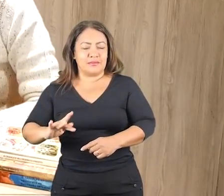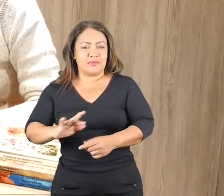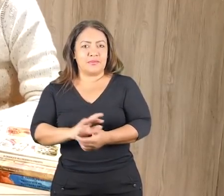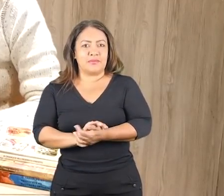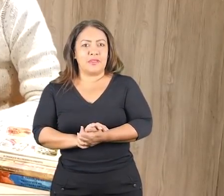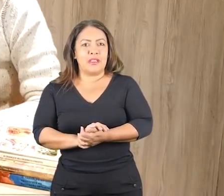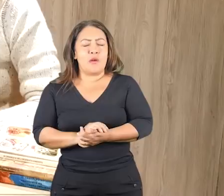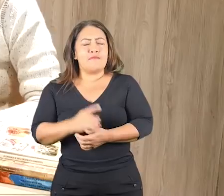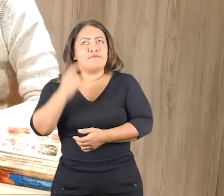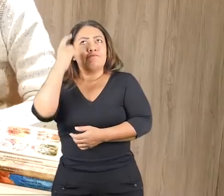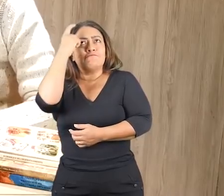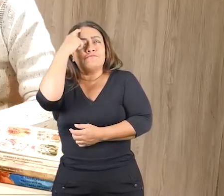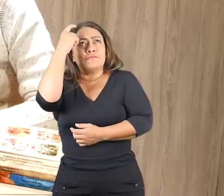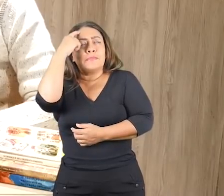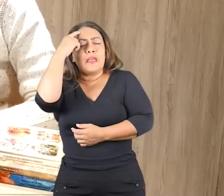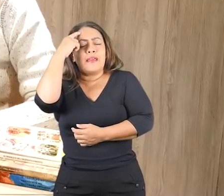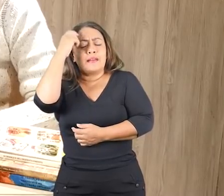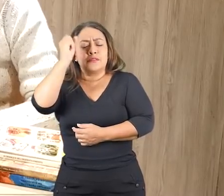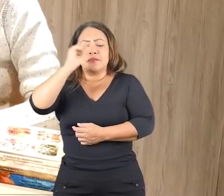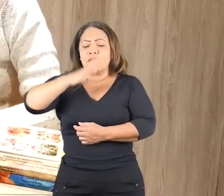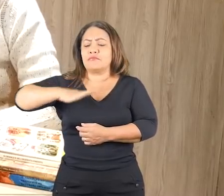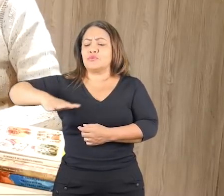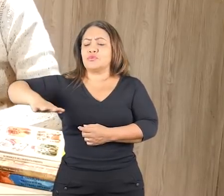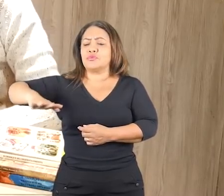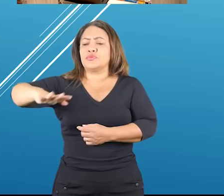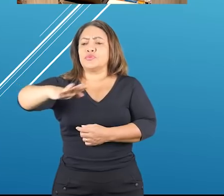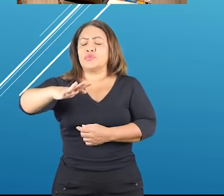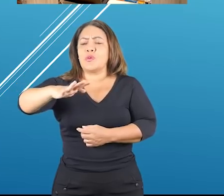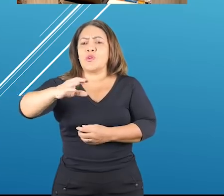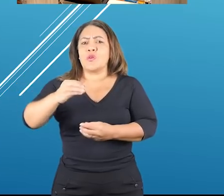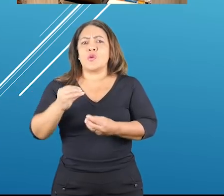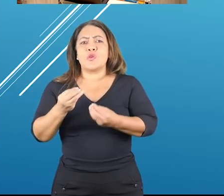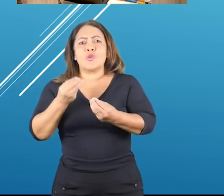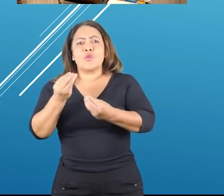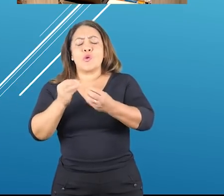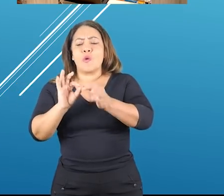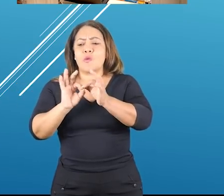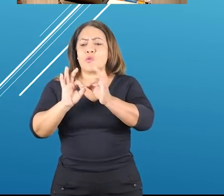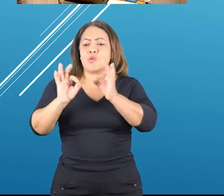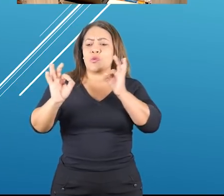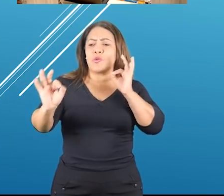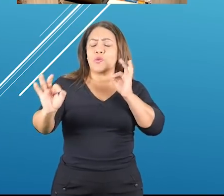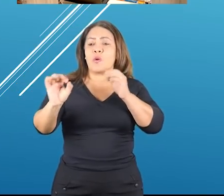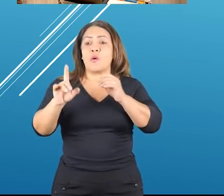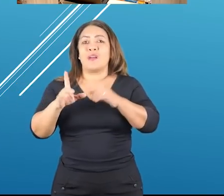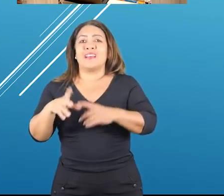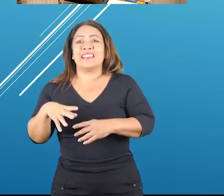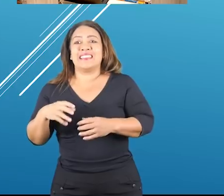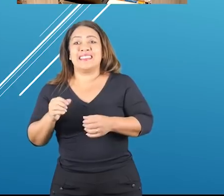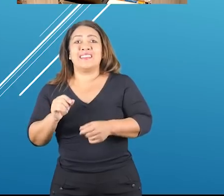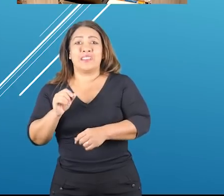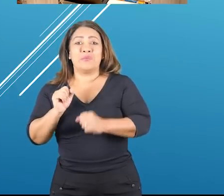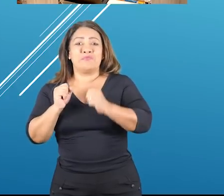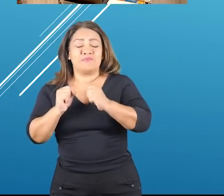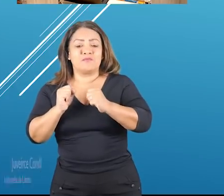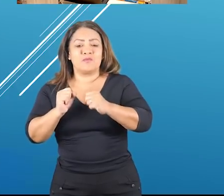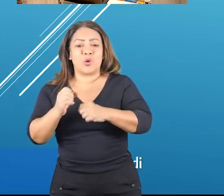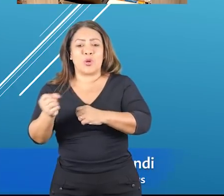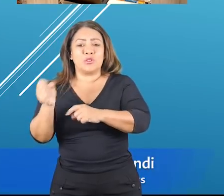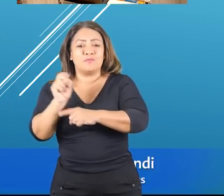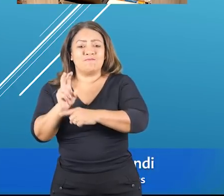esse cenário de restrições, de vulnerabilidades, de estresse por conta da pandemia